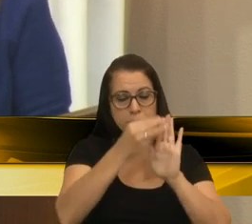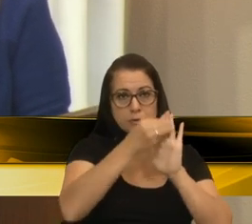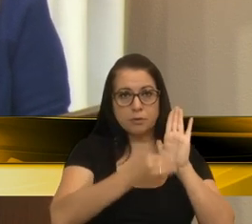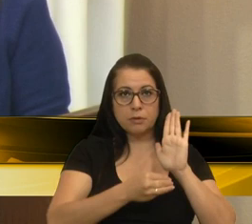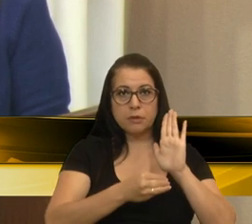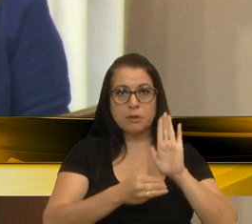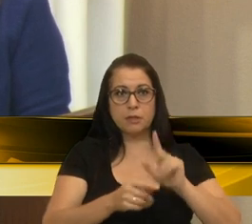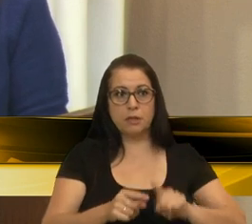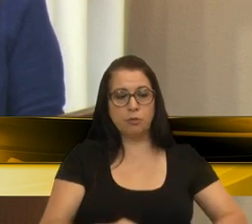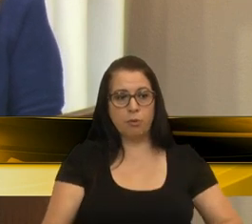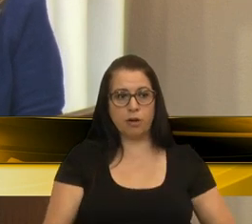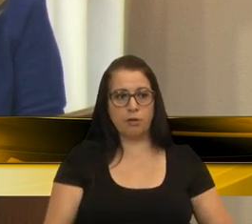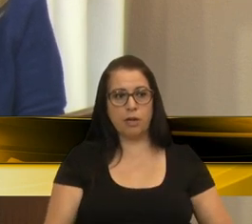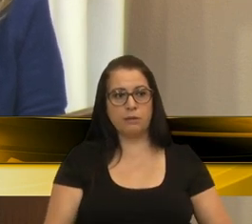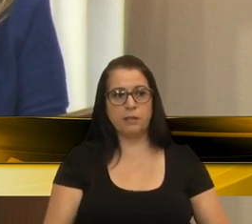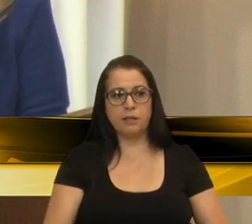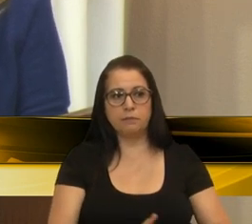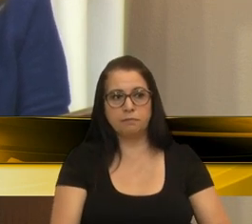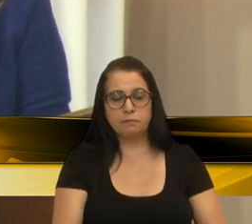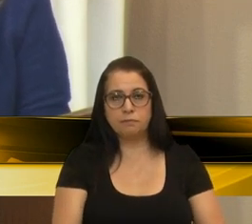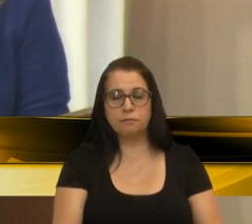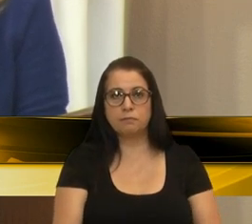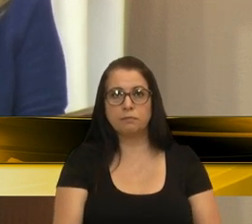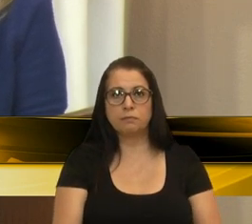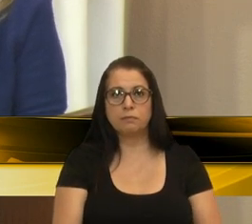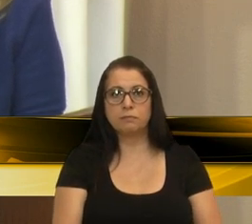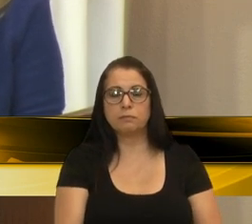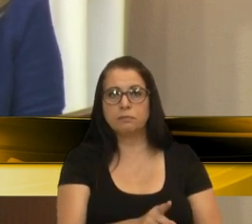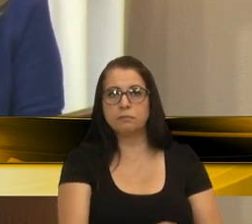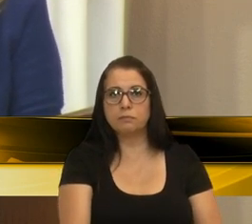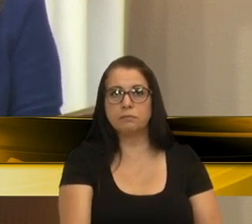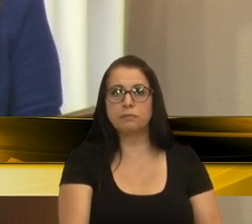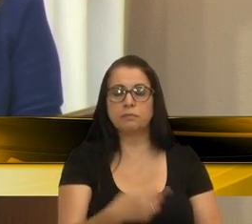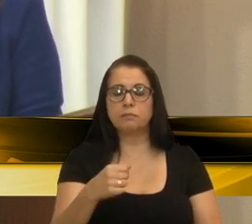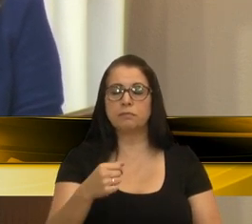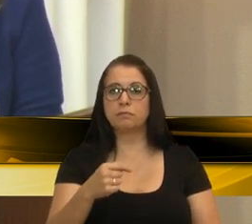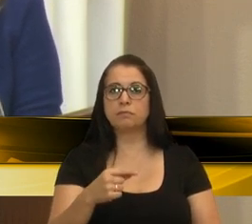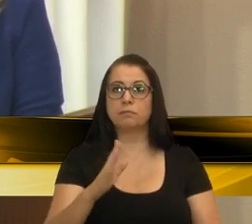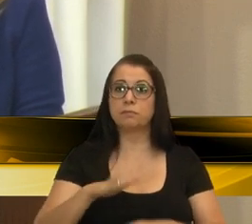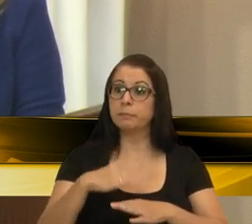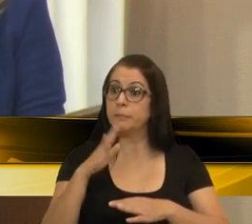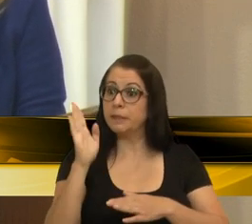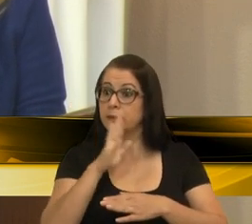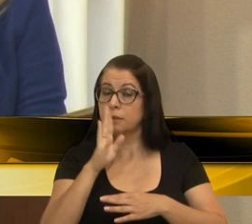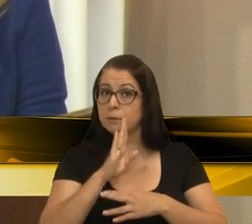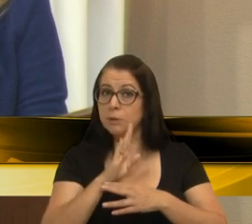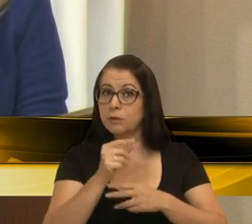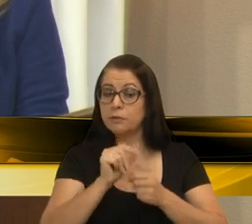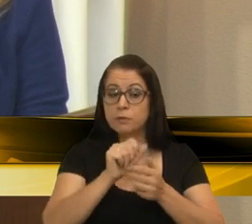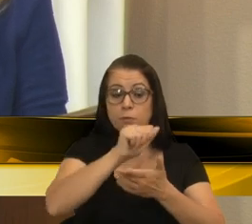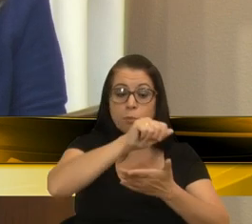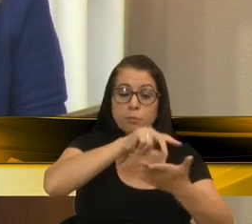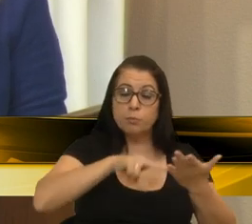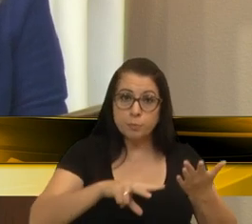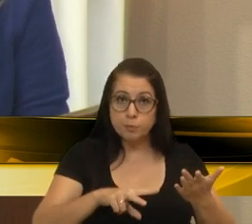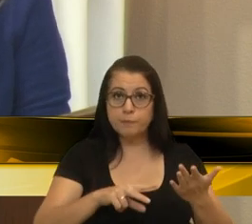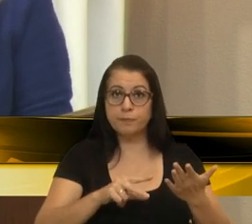de ontem. Nós precisamos, de uma vez por todas, fazer uma